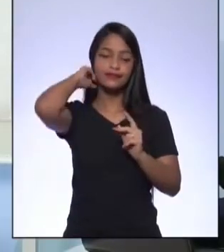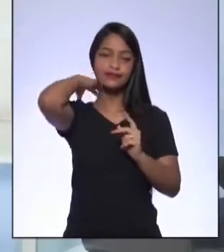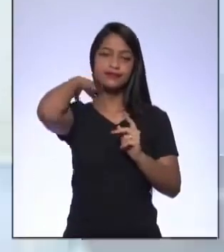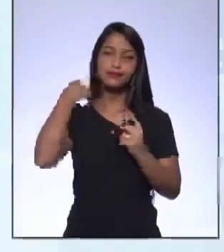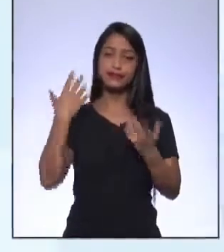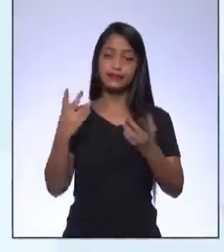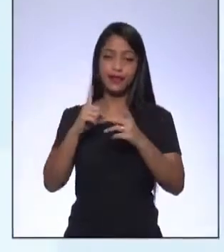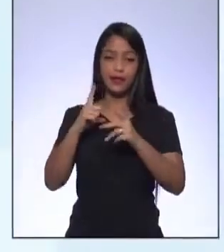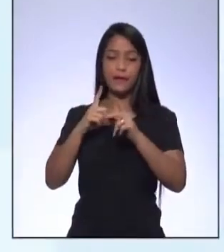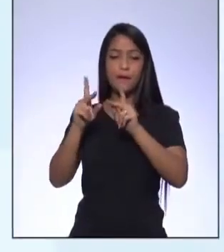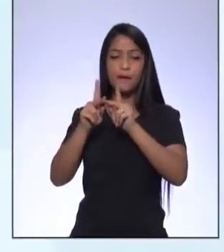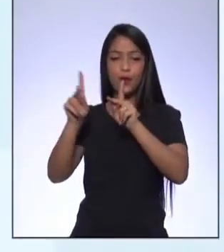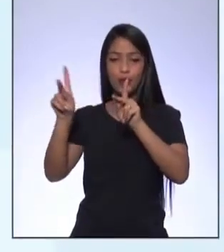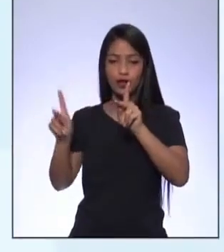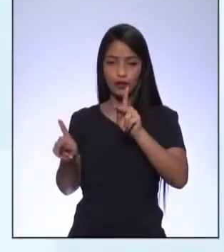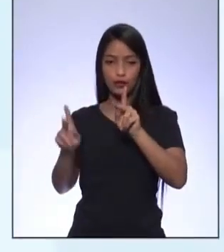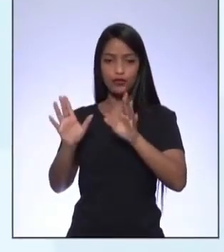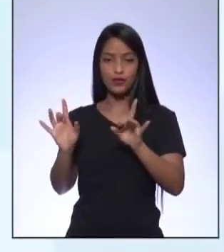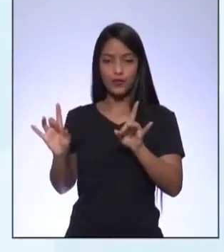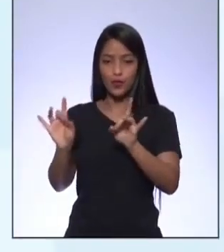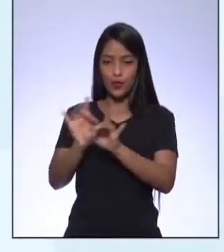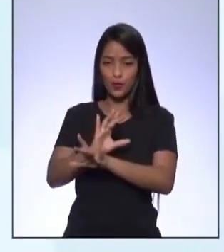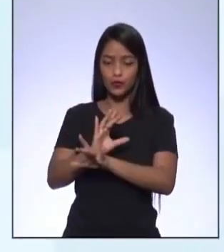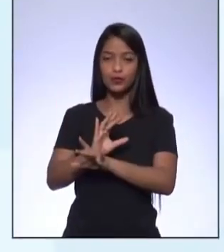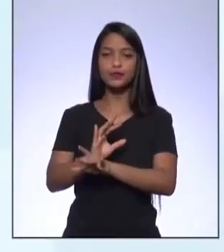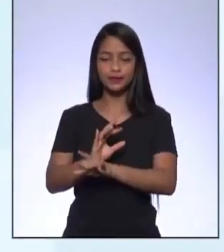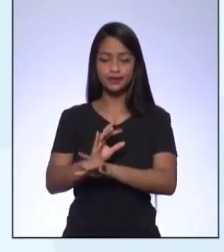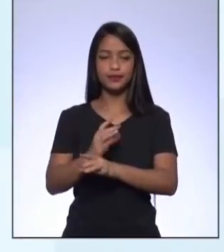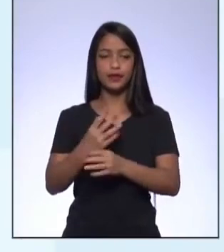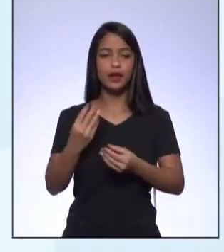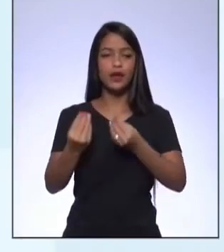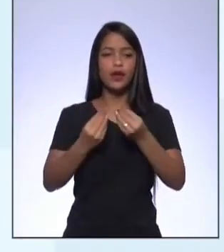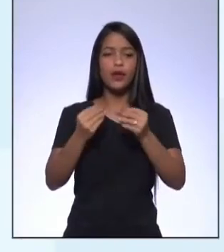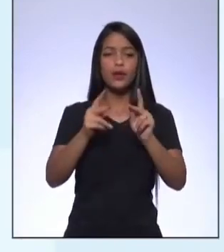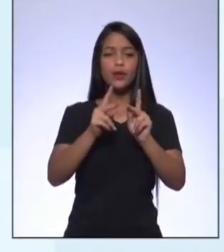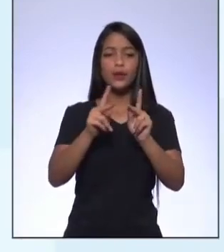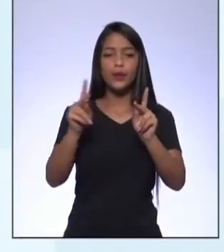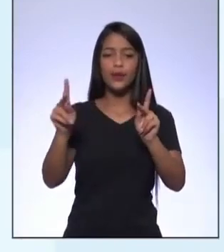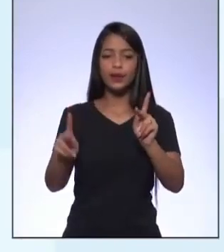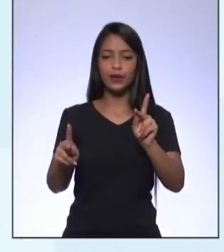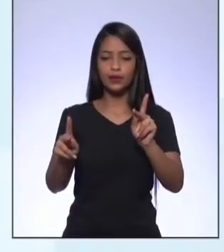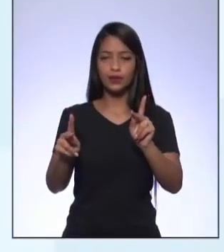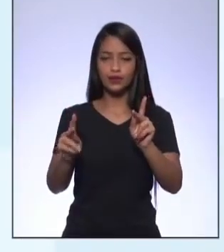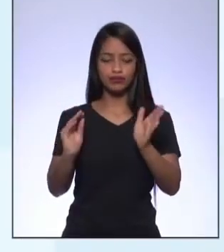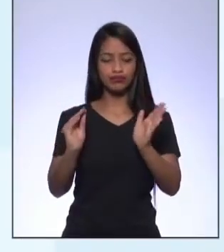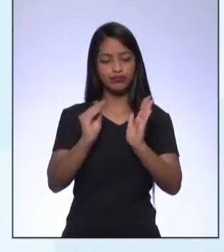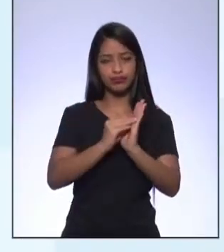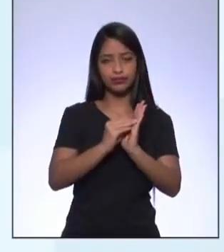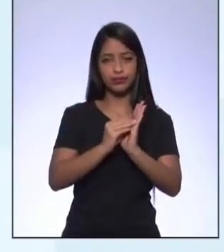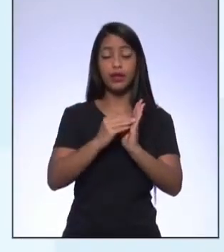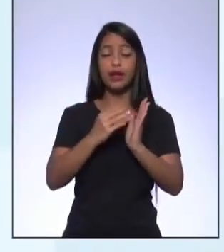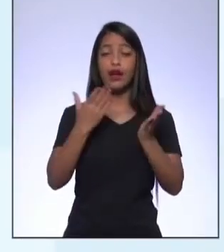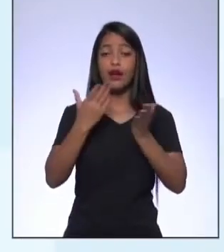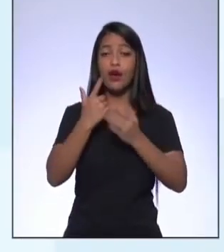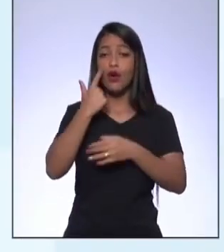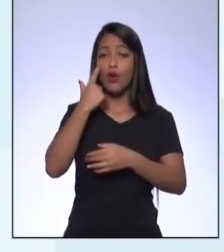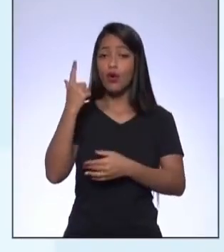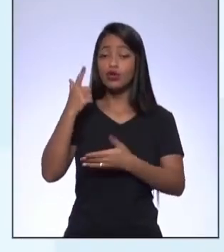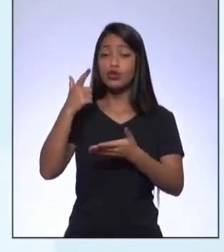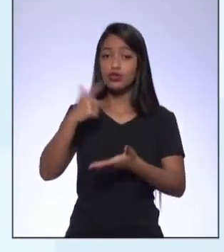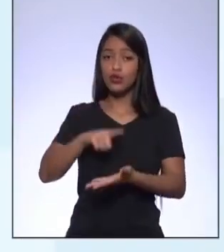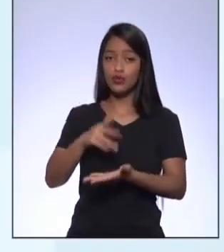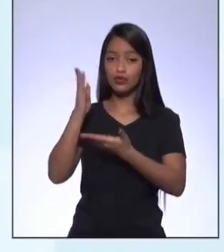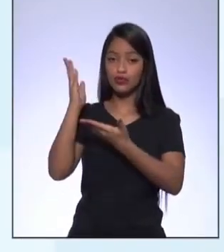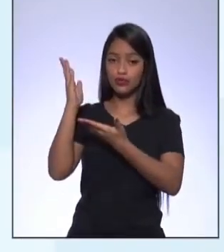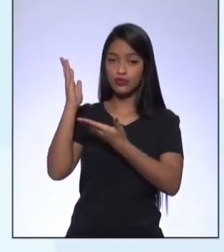os polígonos, vamos lá. Formando os polígonos, vamos observar novamente a tabela. E agora eu vou ser